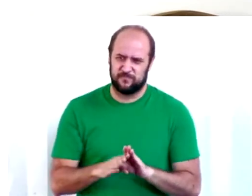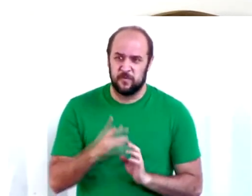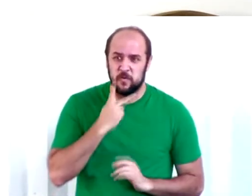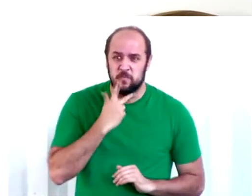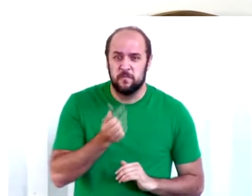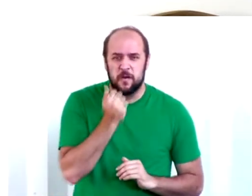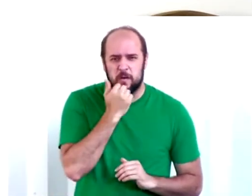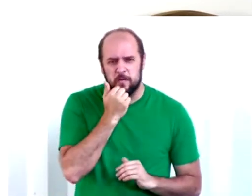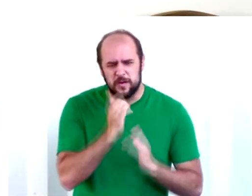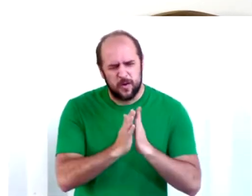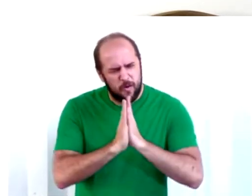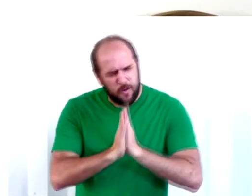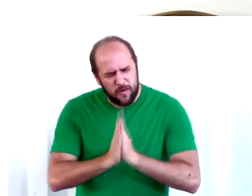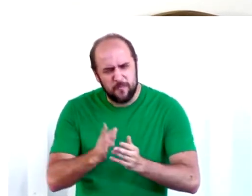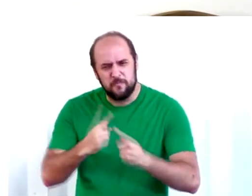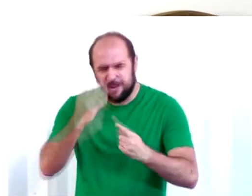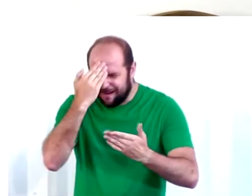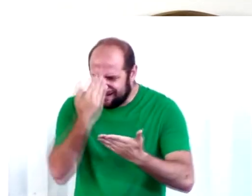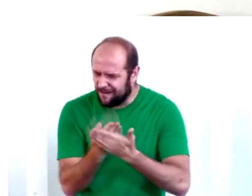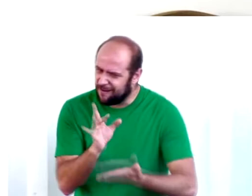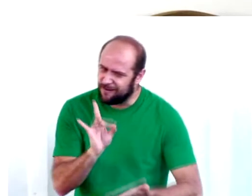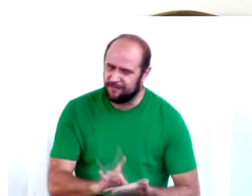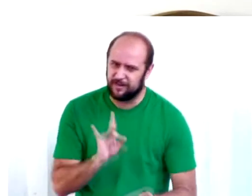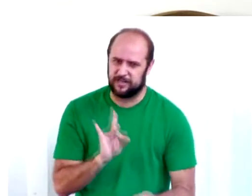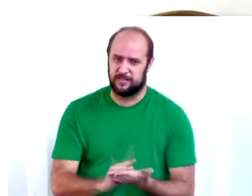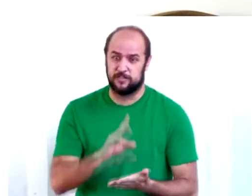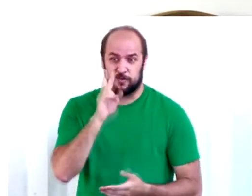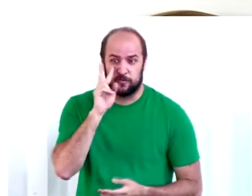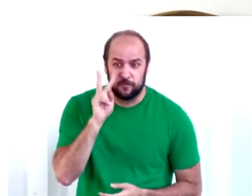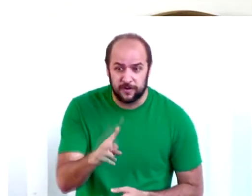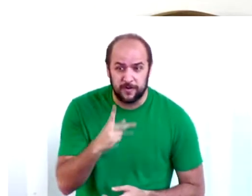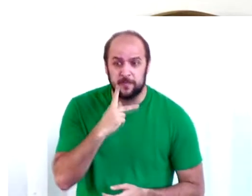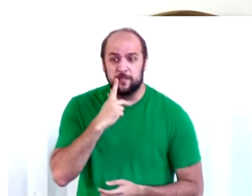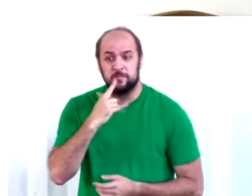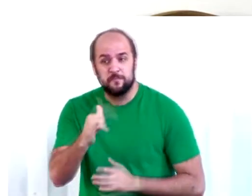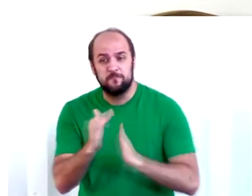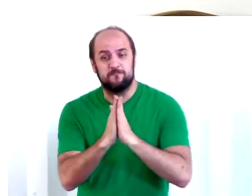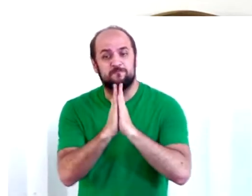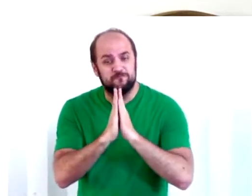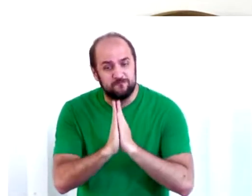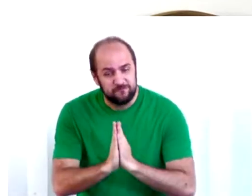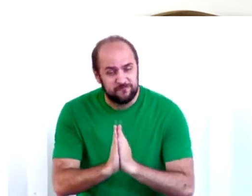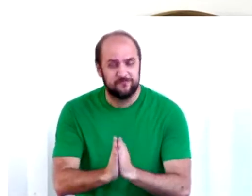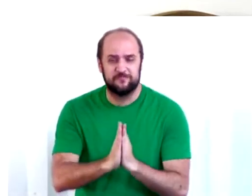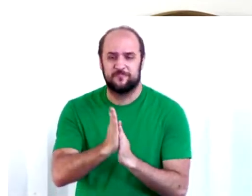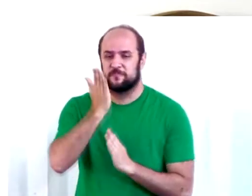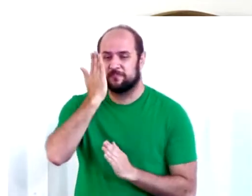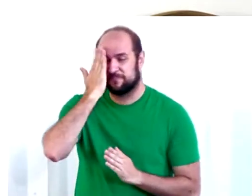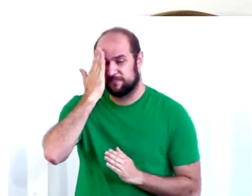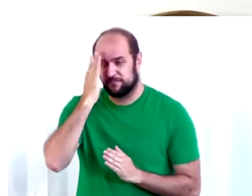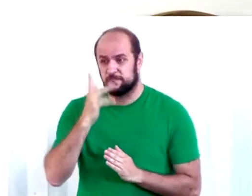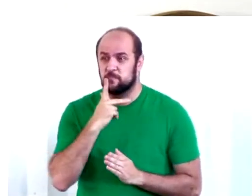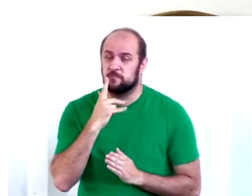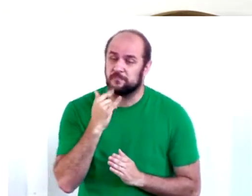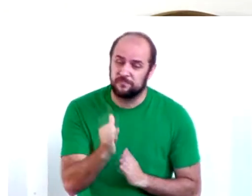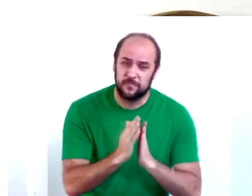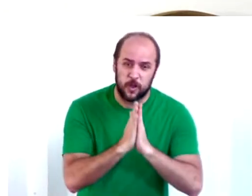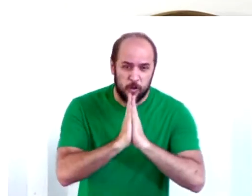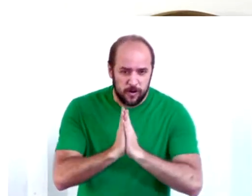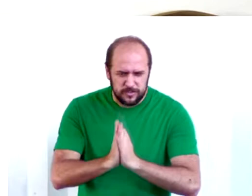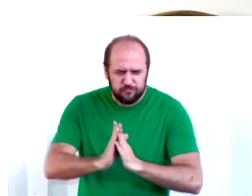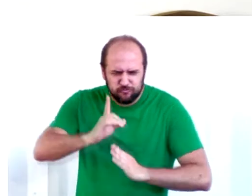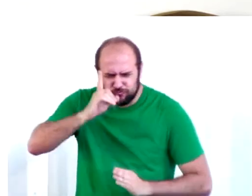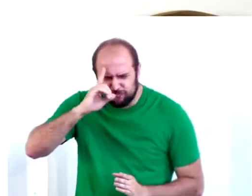oram. É por isso, crianças, que vocês veem os seus pais orando. É por isso que vocês sabem que os seus pais oram todos